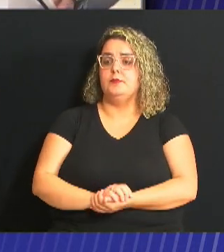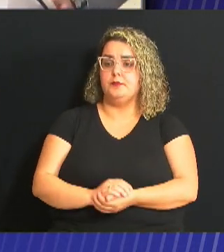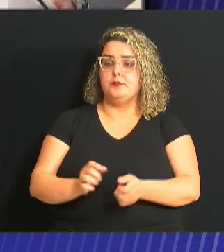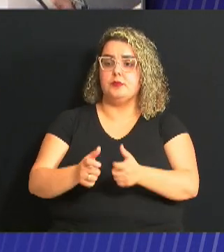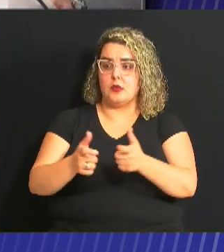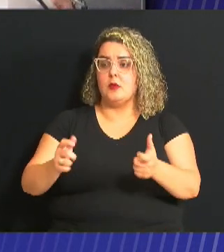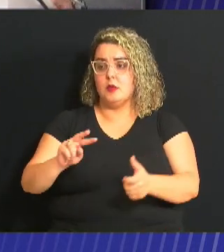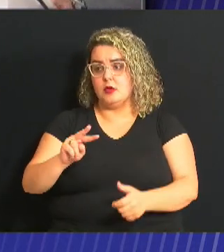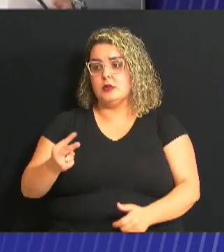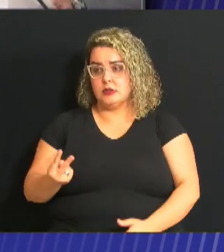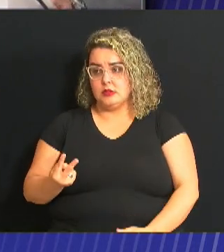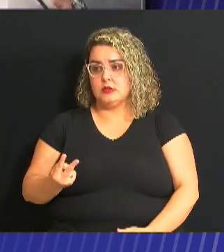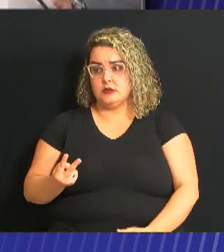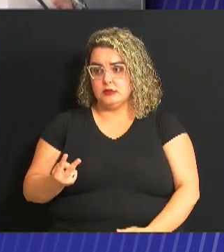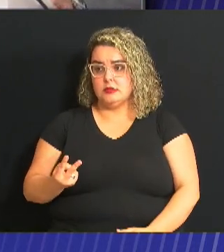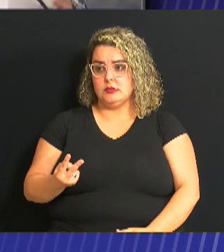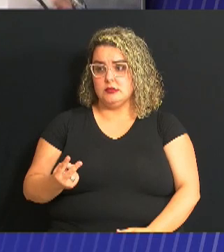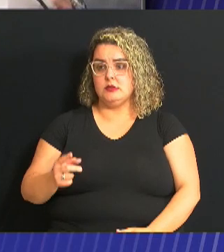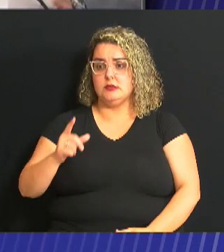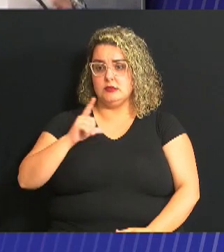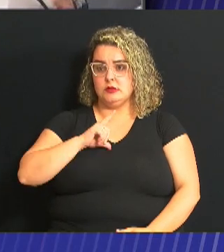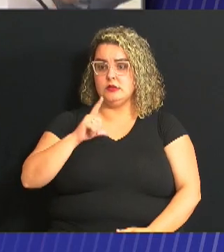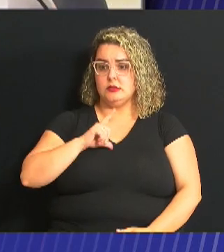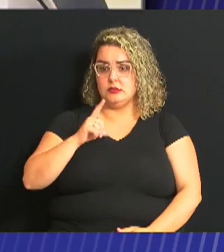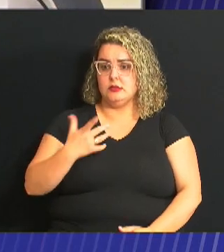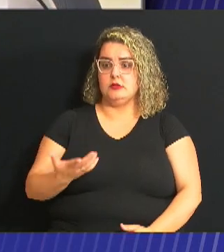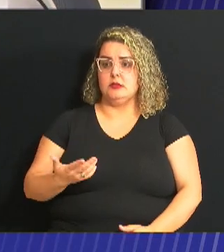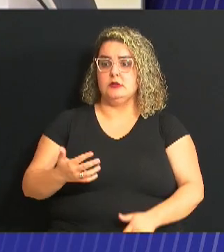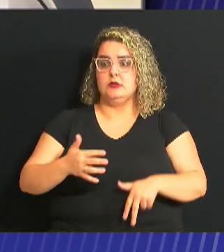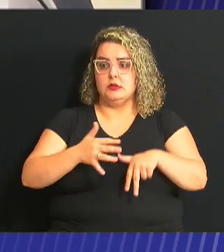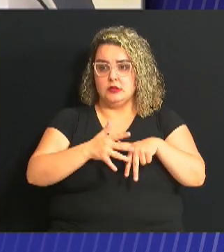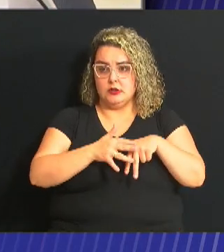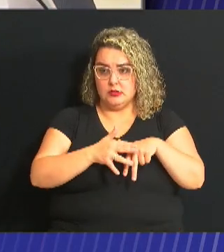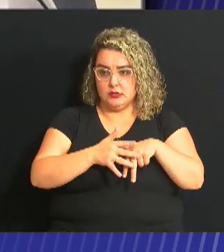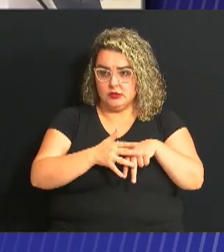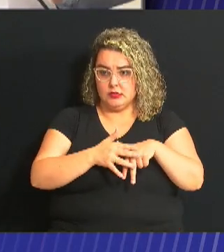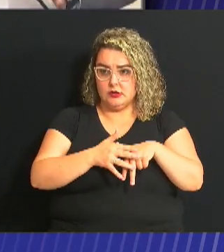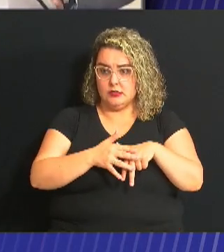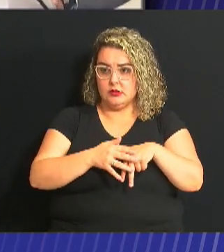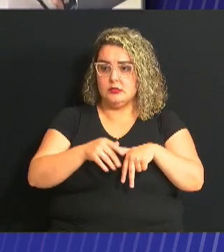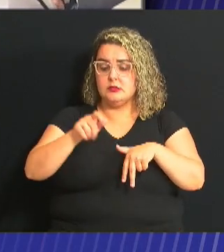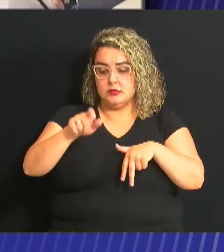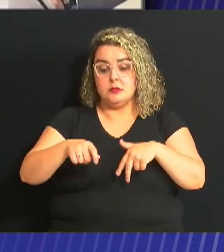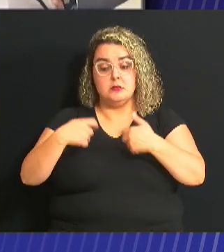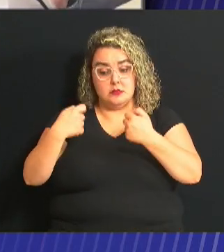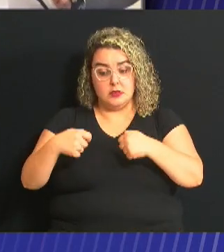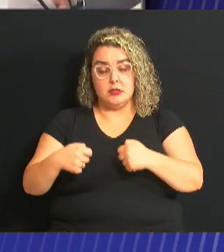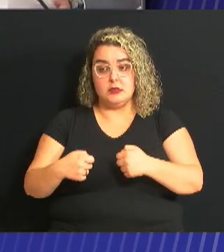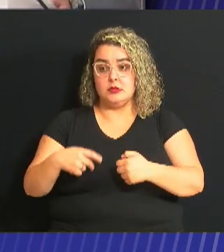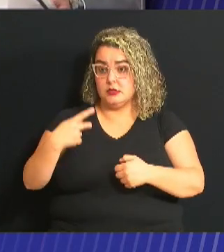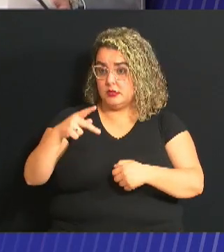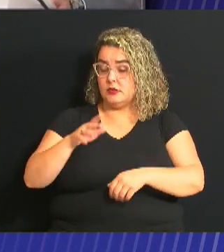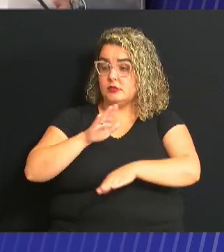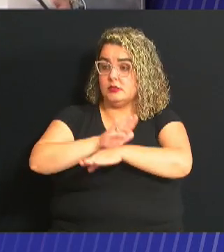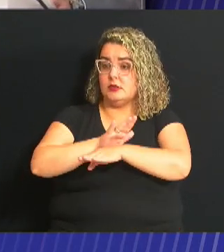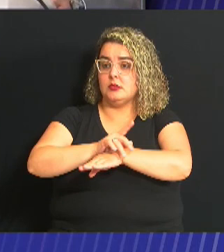das vezes, né, tem o paciente como alguém que precisa da sua ajuda, não alguém que vem